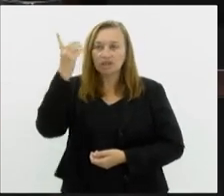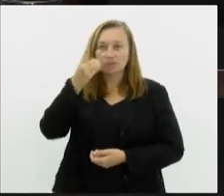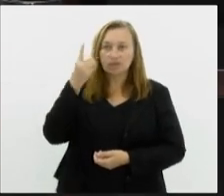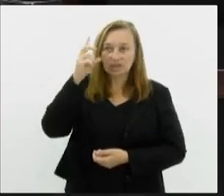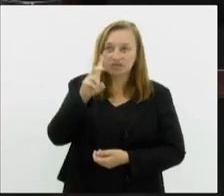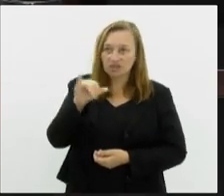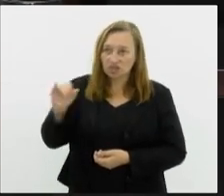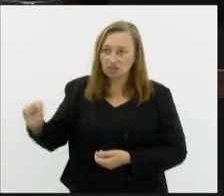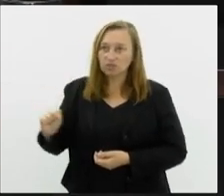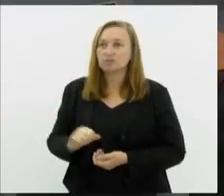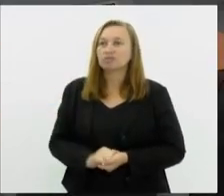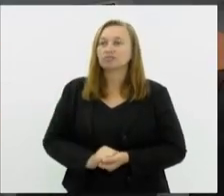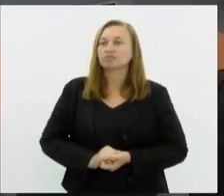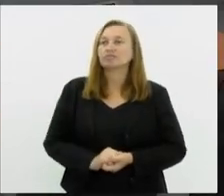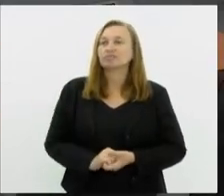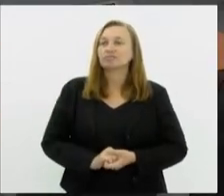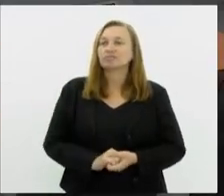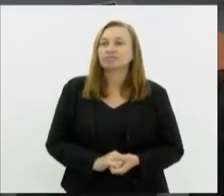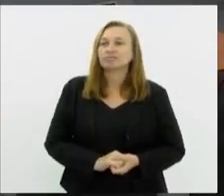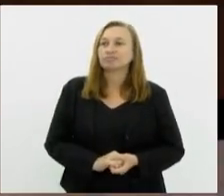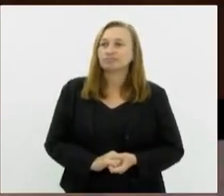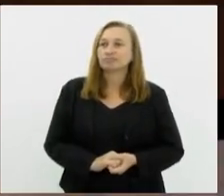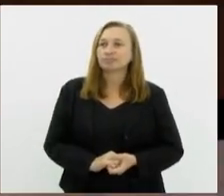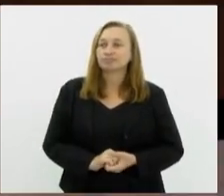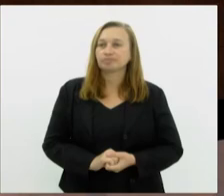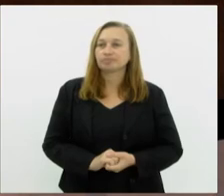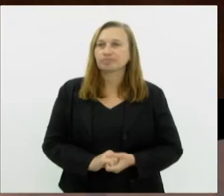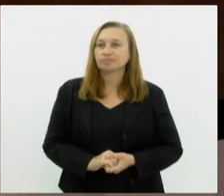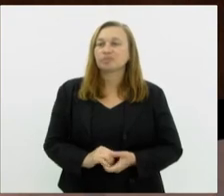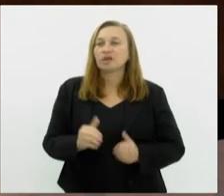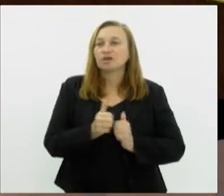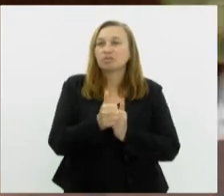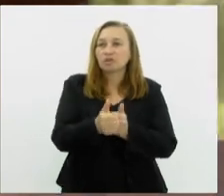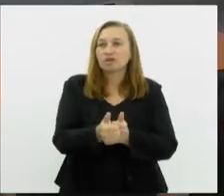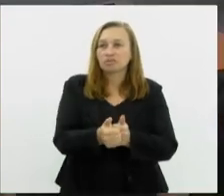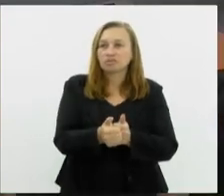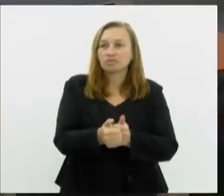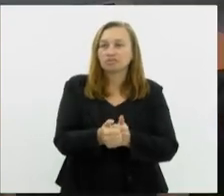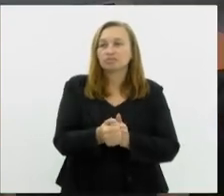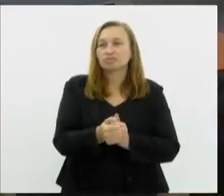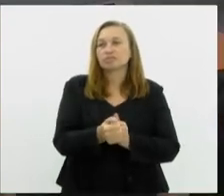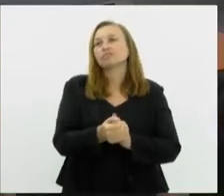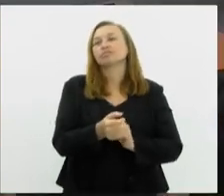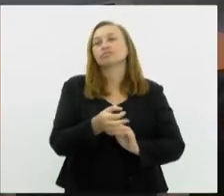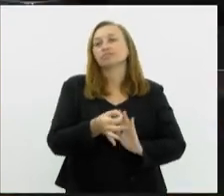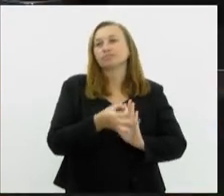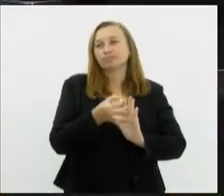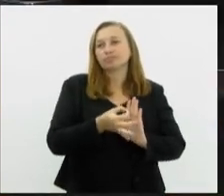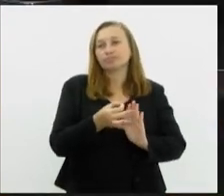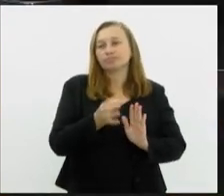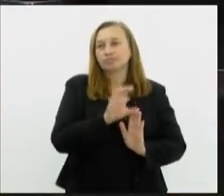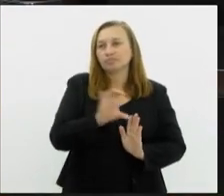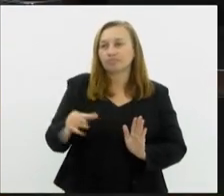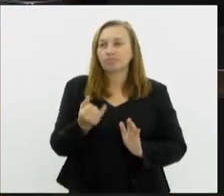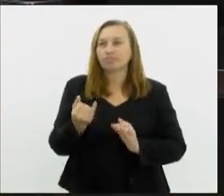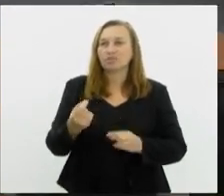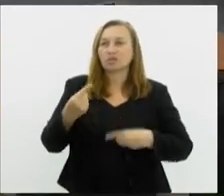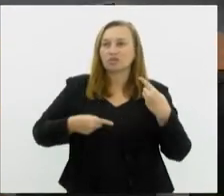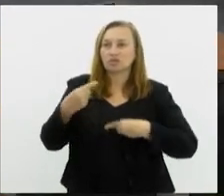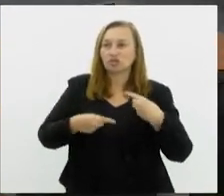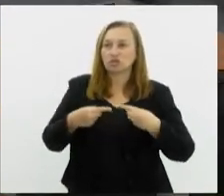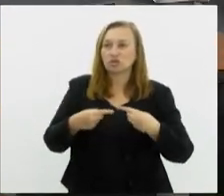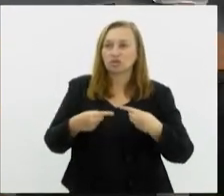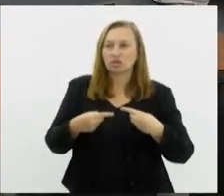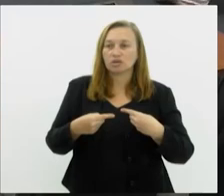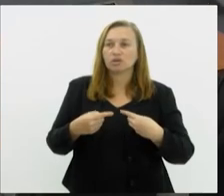Vinícius Cozolino. Senhora Presidente, acompanho o parecer da CCJ. Com os pareceres emitidos em discussão. Para